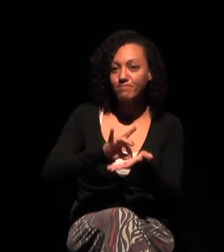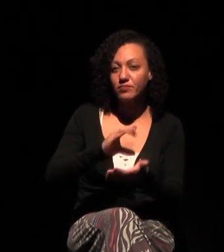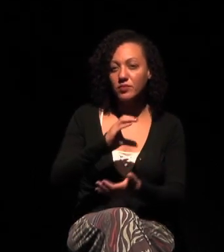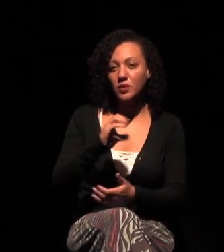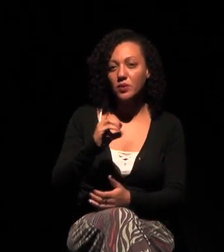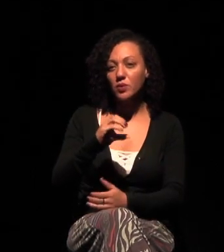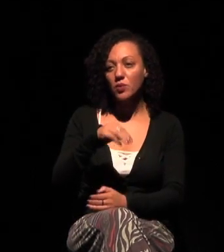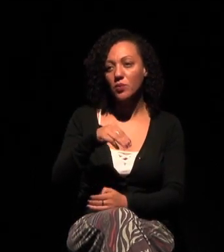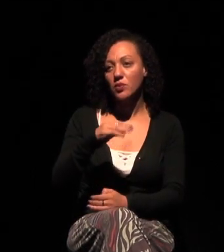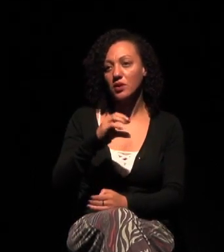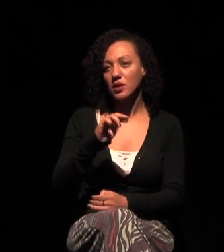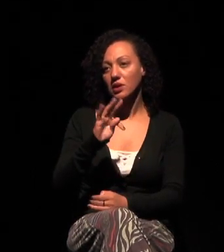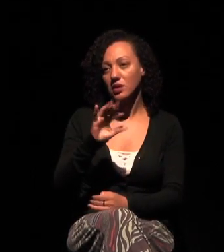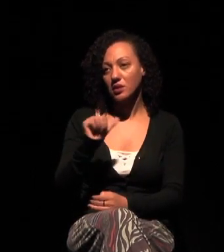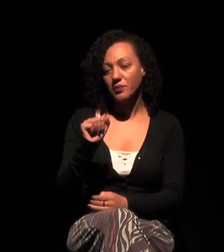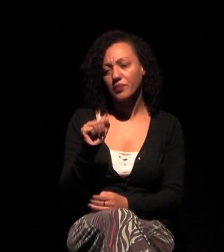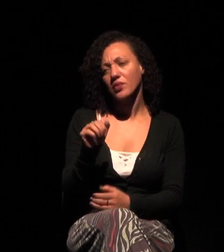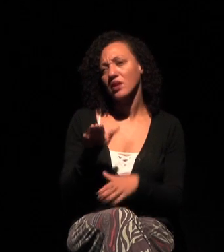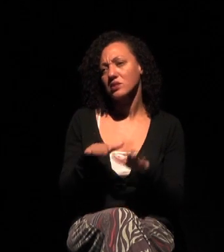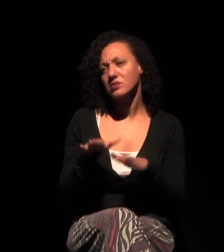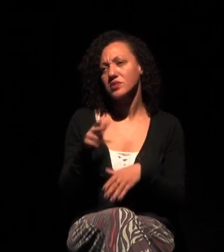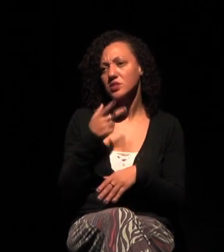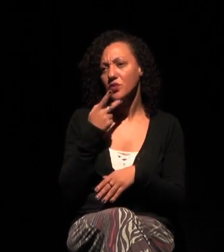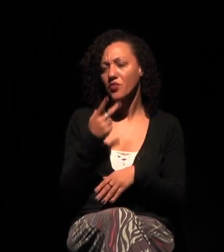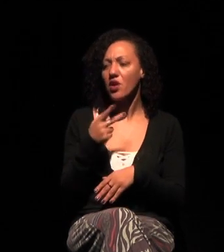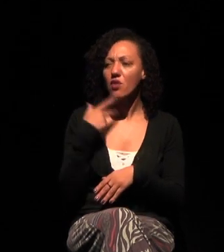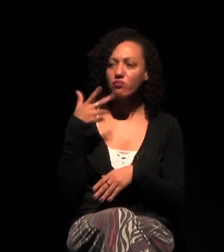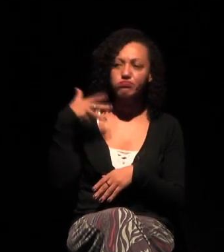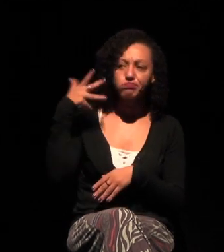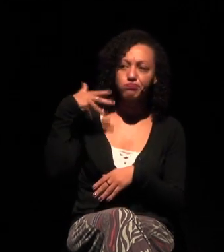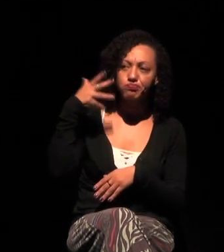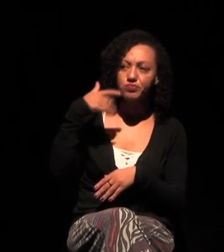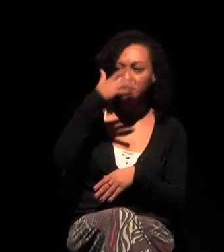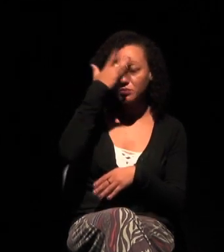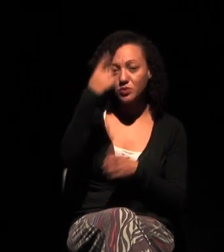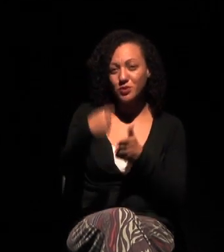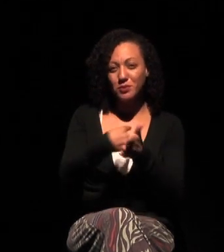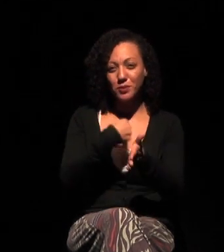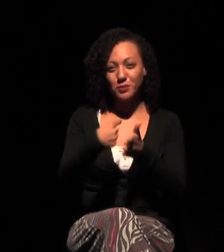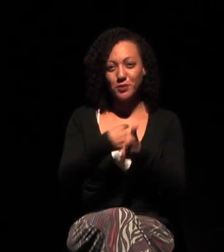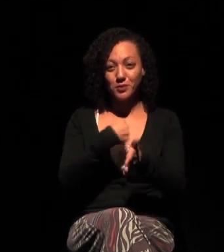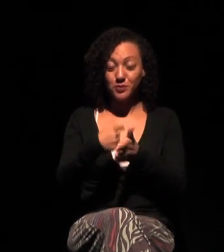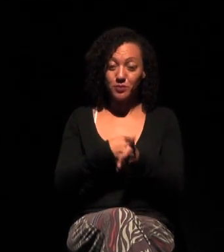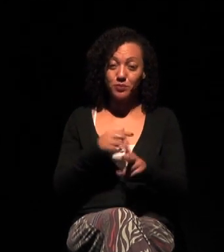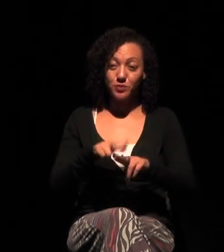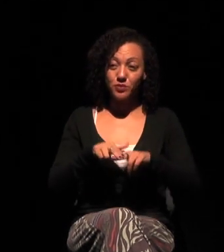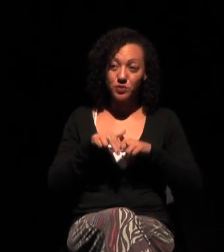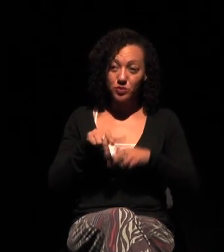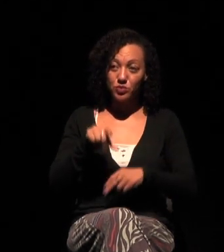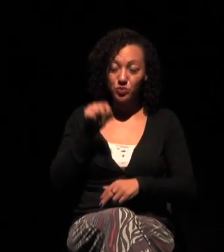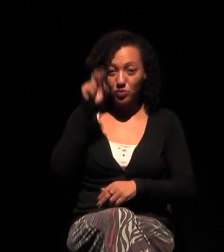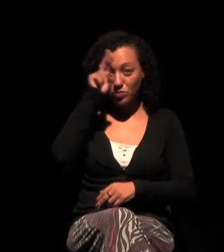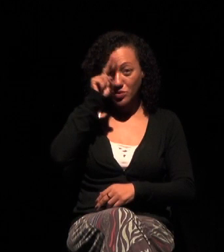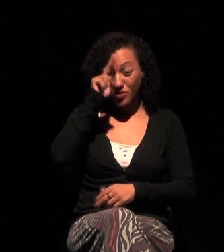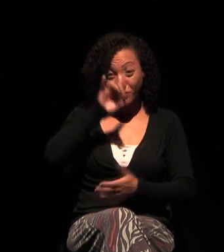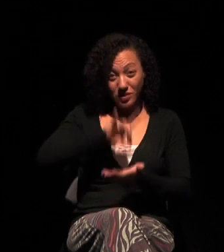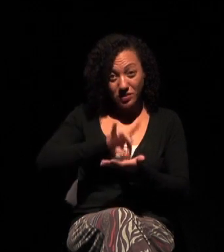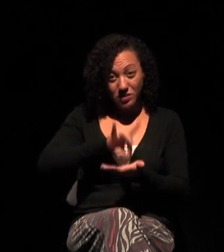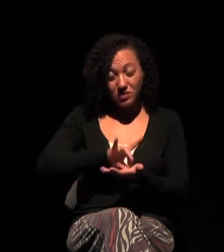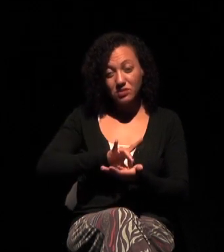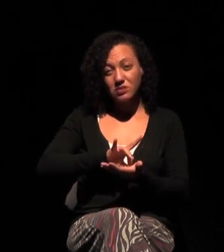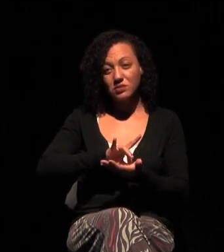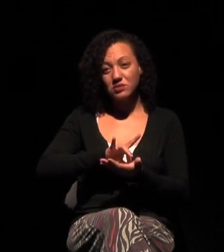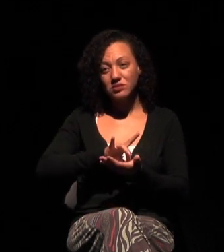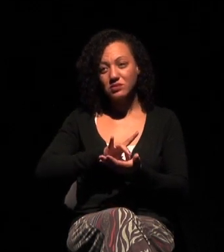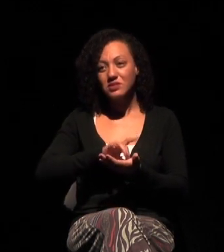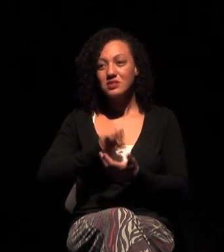quando eu falo eu recebo várias perguntas e eu costumo começar então com uma historinha é que é real mas já me